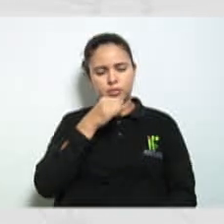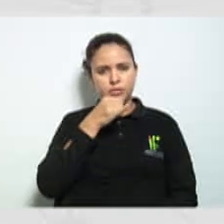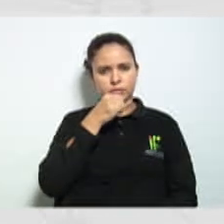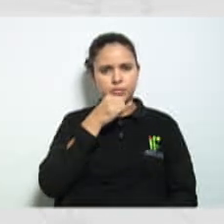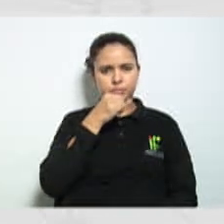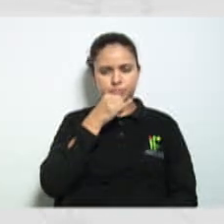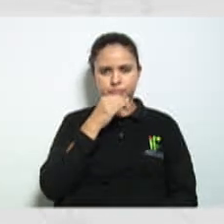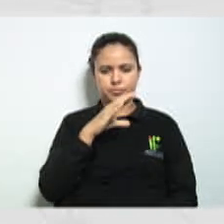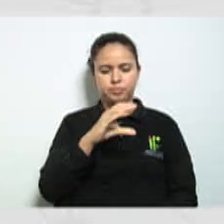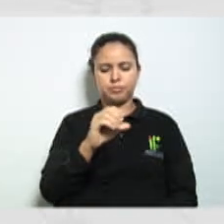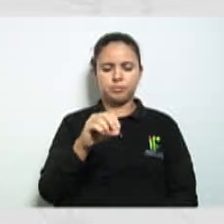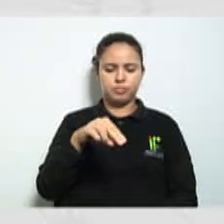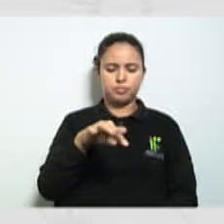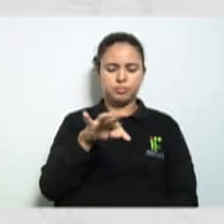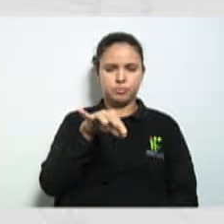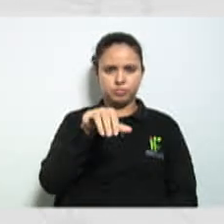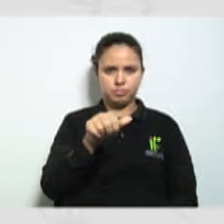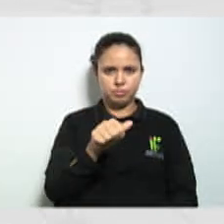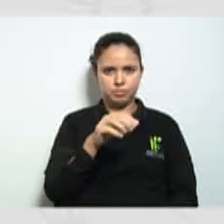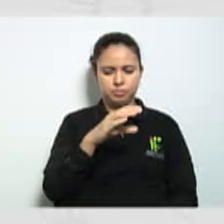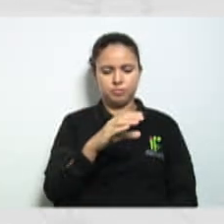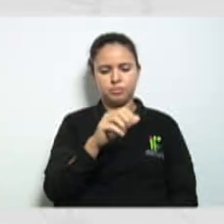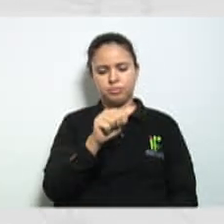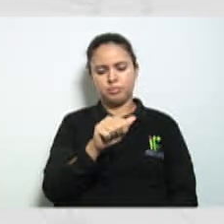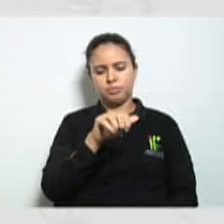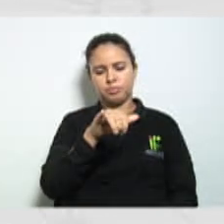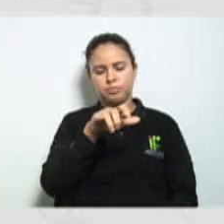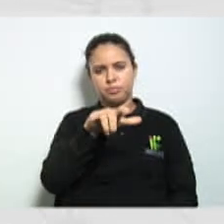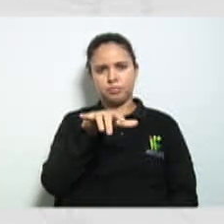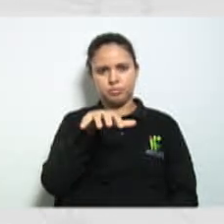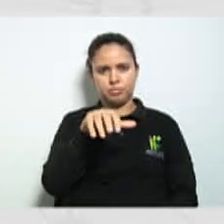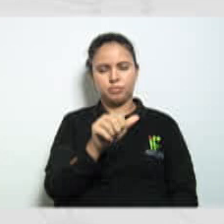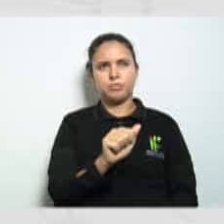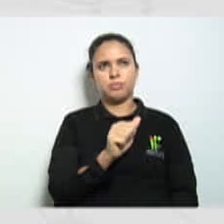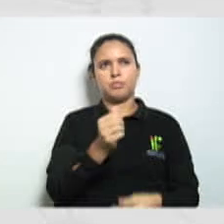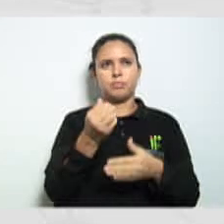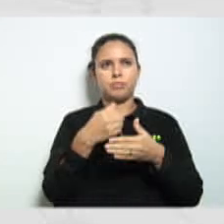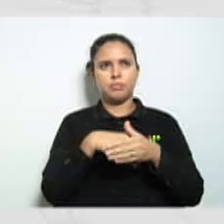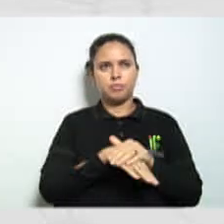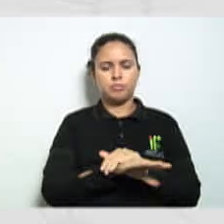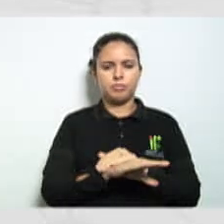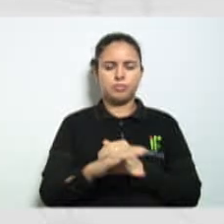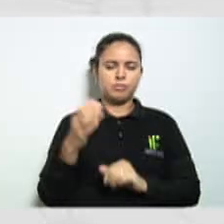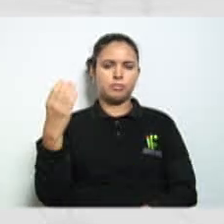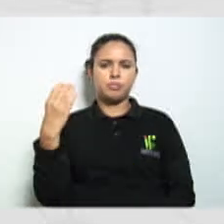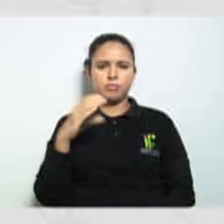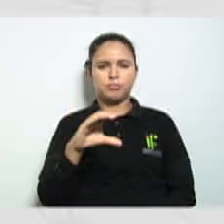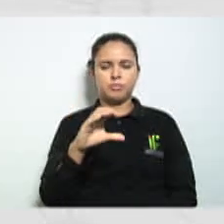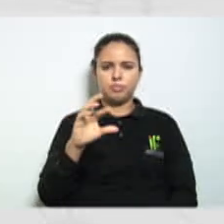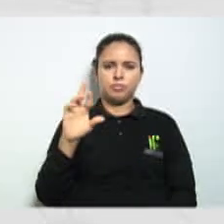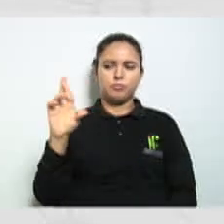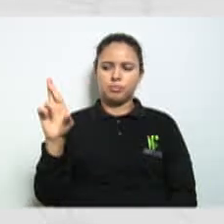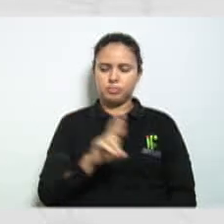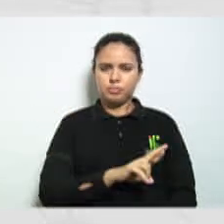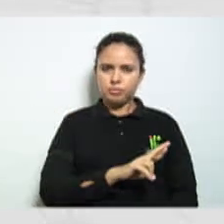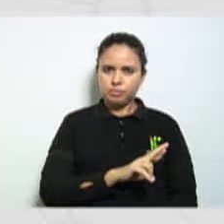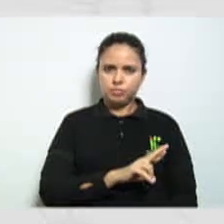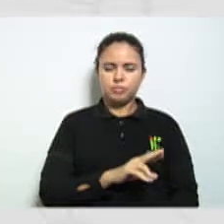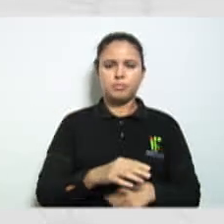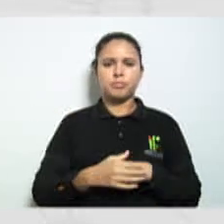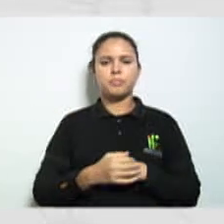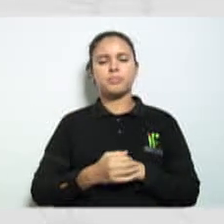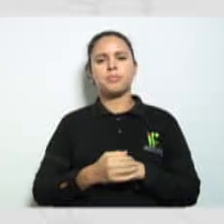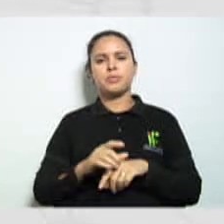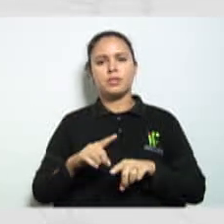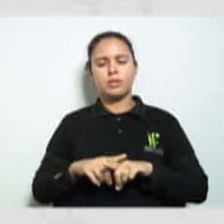caixa, olha aqui, caixa, estoques e créditos a receber pode até ser, mas aqui